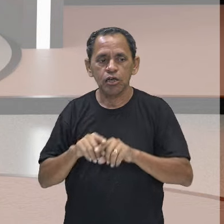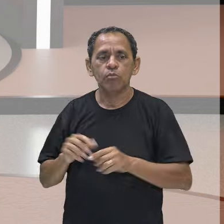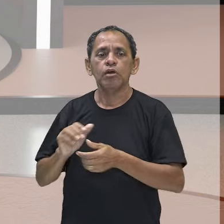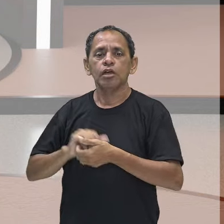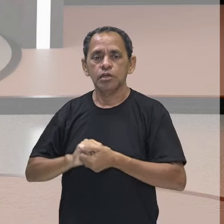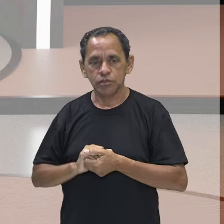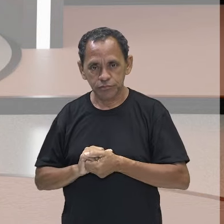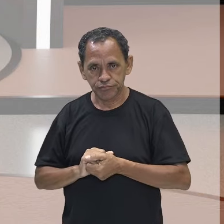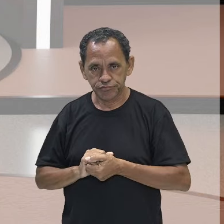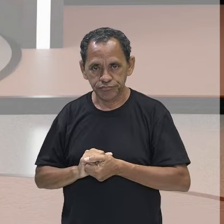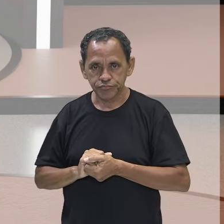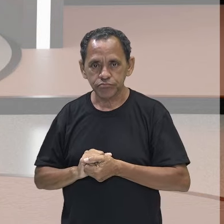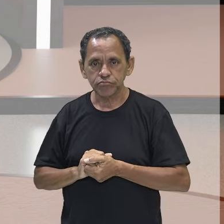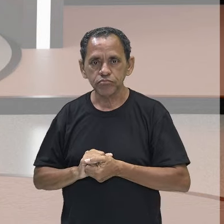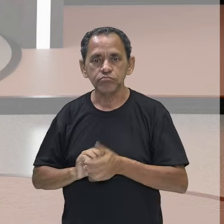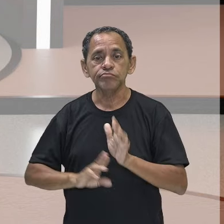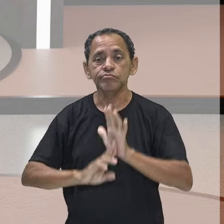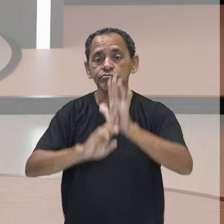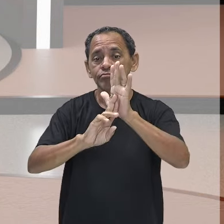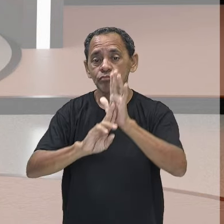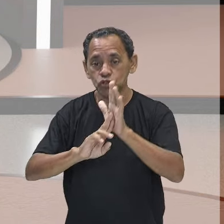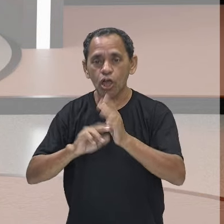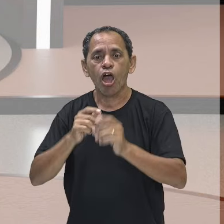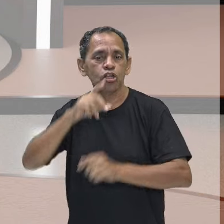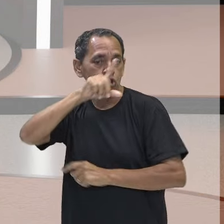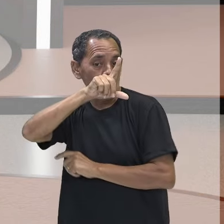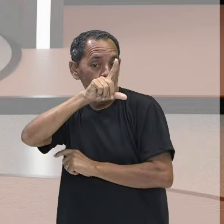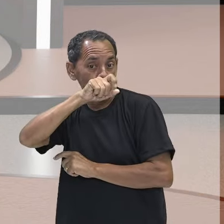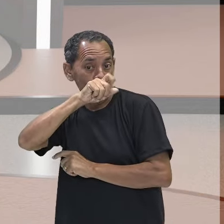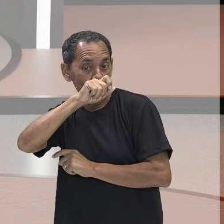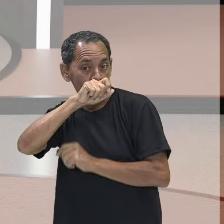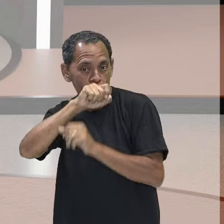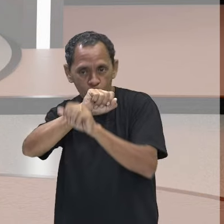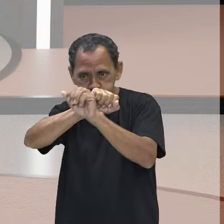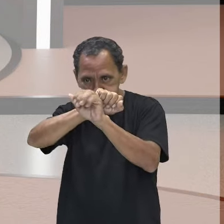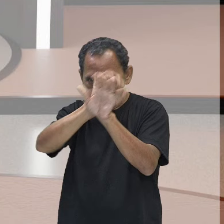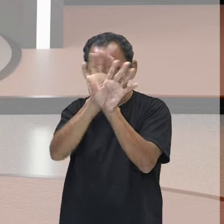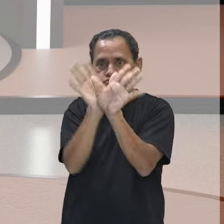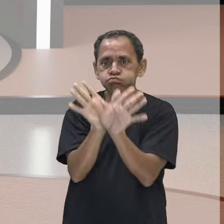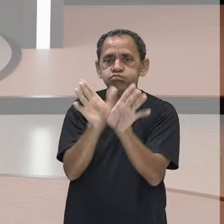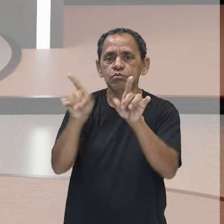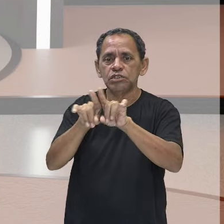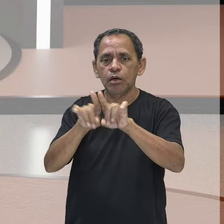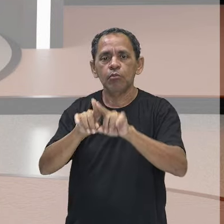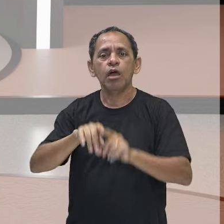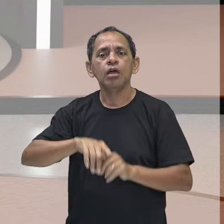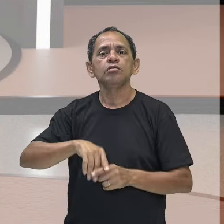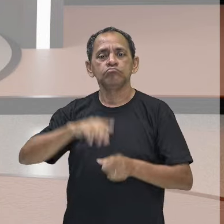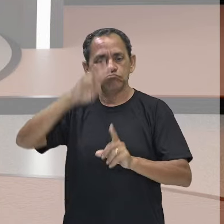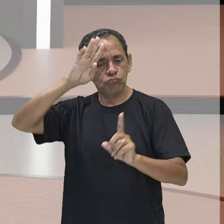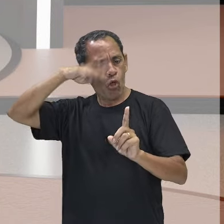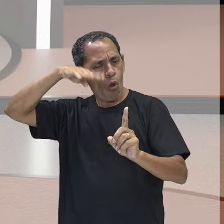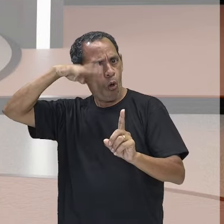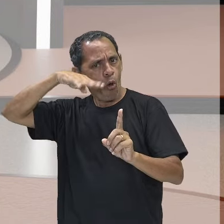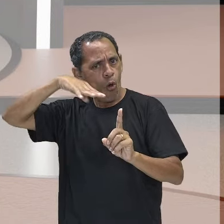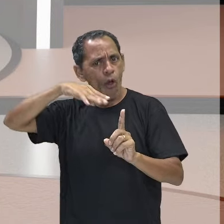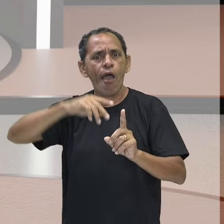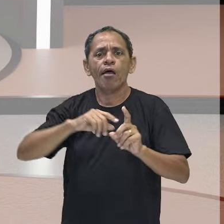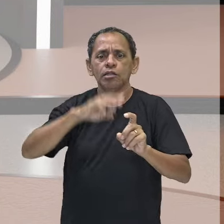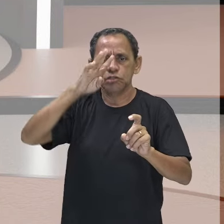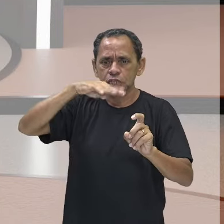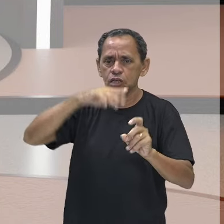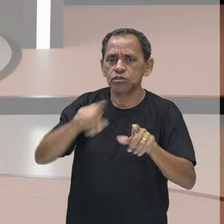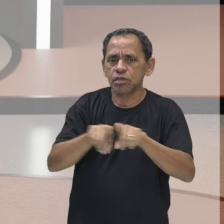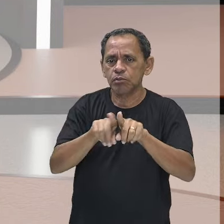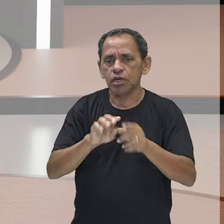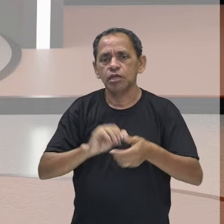galera, geralmente por um pavão. E é uma das deusas mais cultuadas ali dentro do panteão romano. Vocês